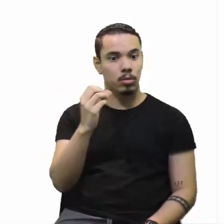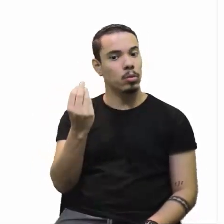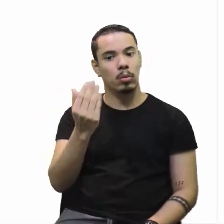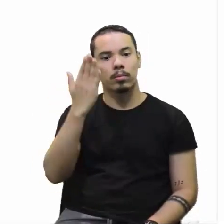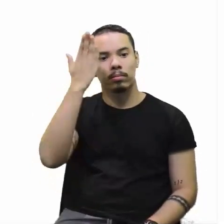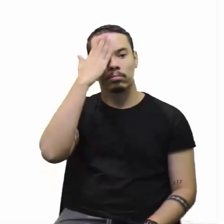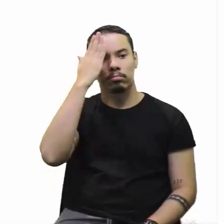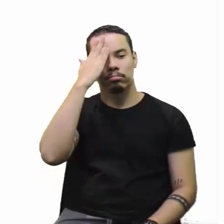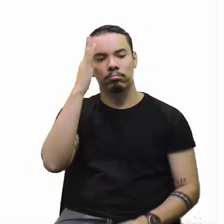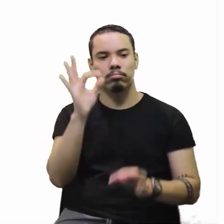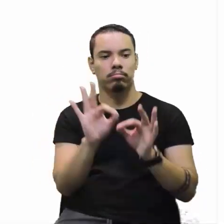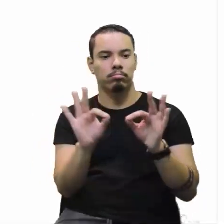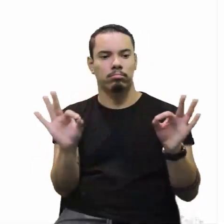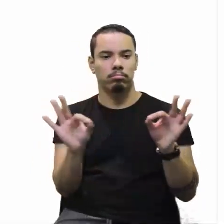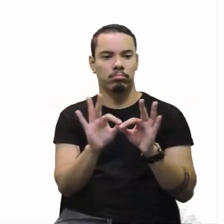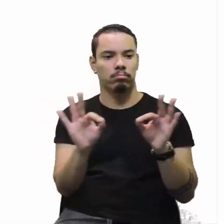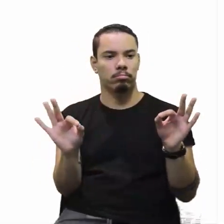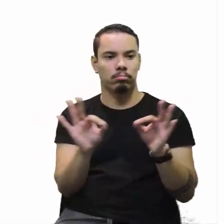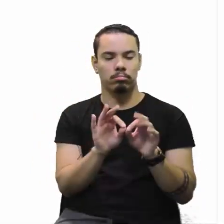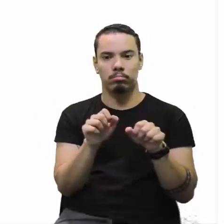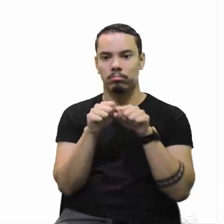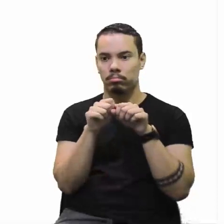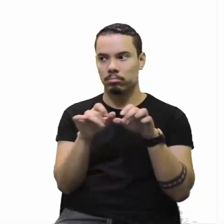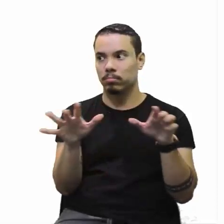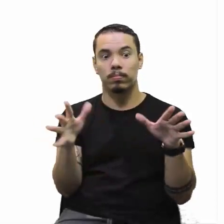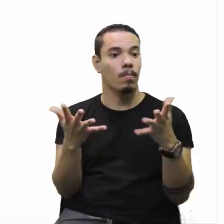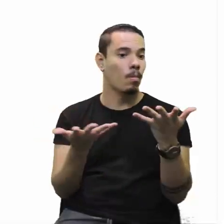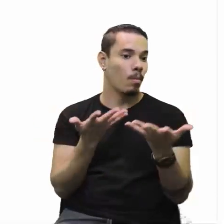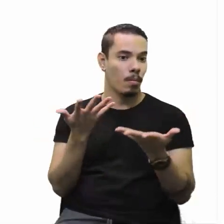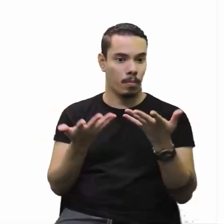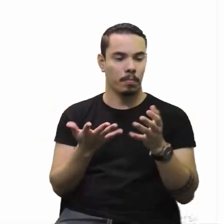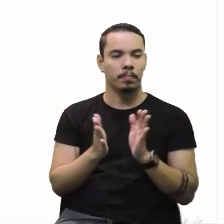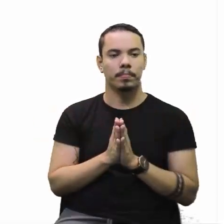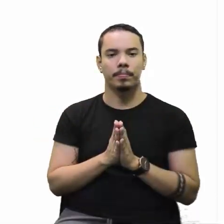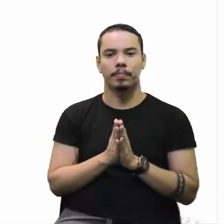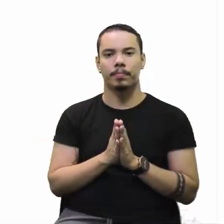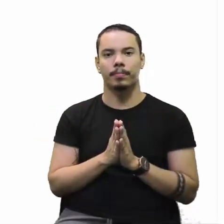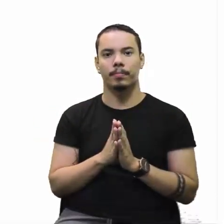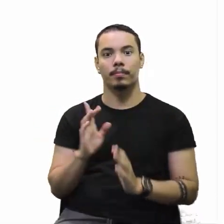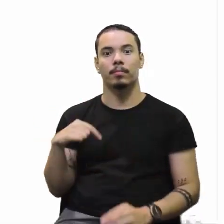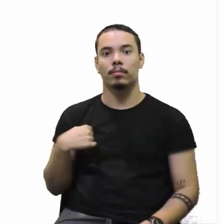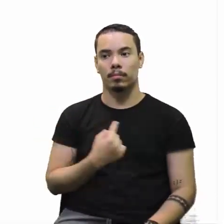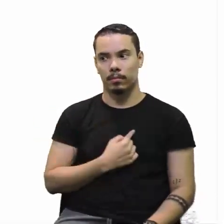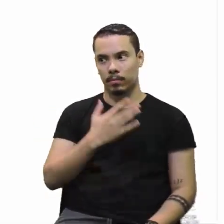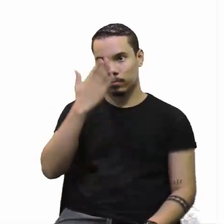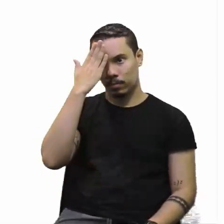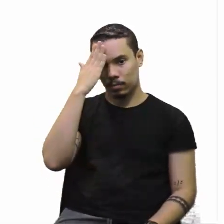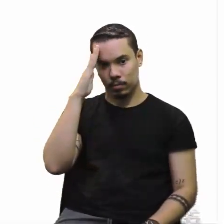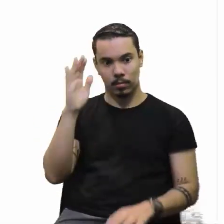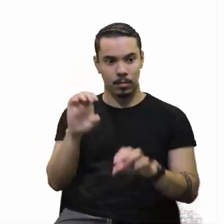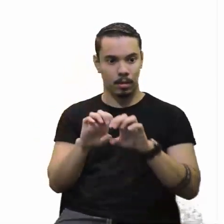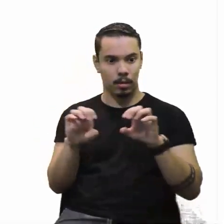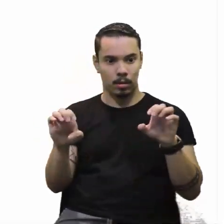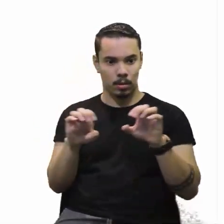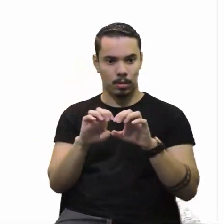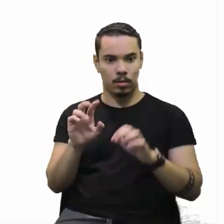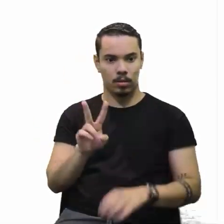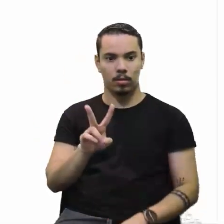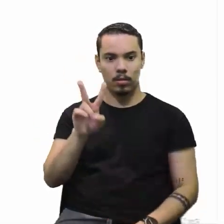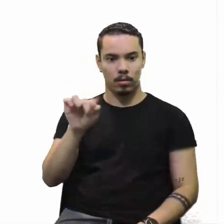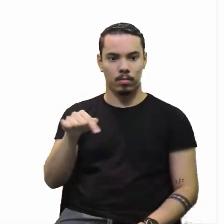rádio transmitida por essa emissora AM? Olha bem, equação V igual a lambda vezes